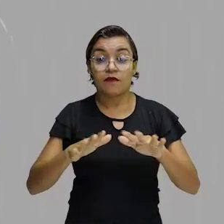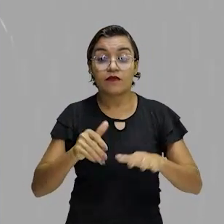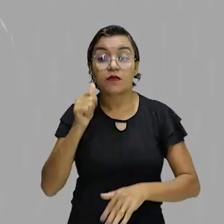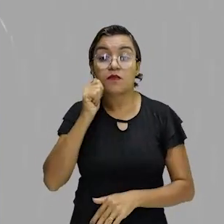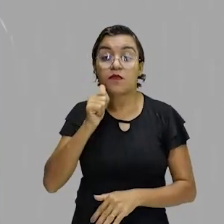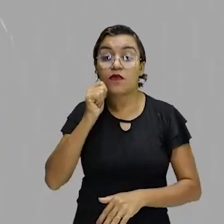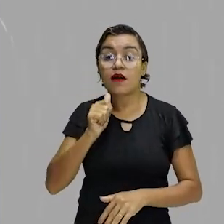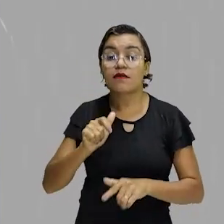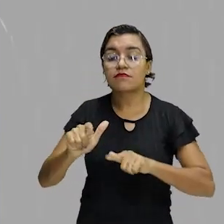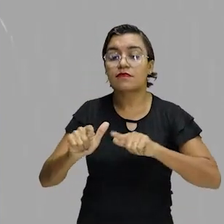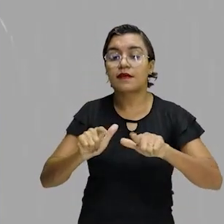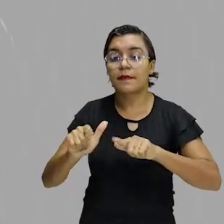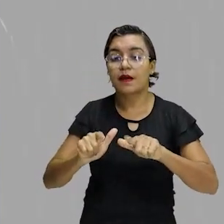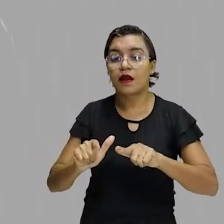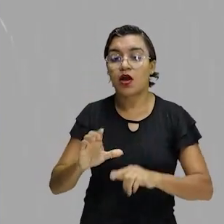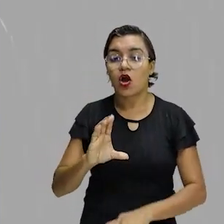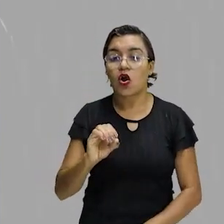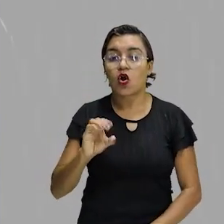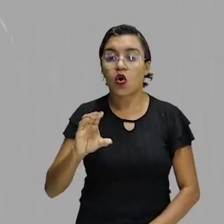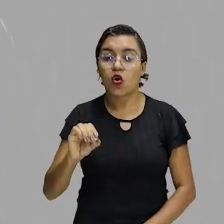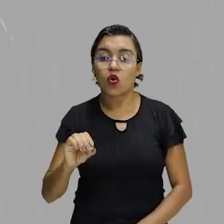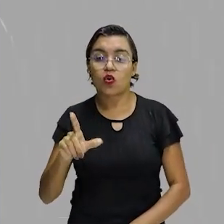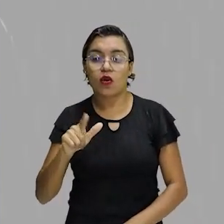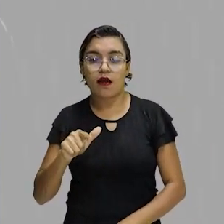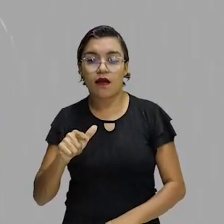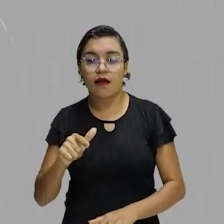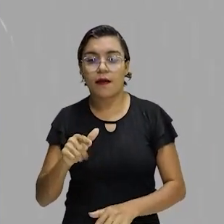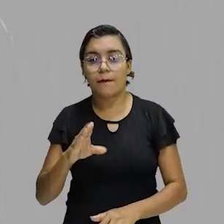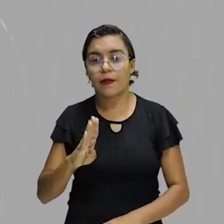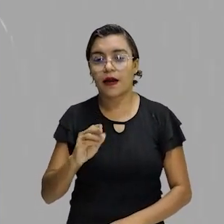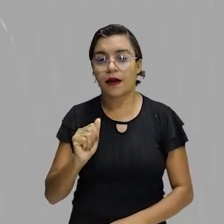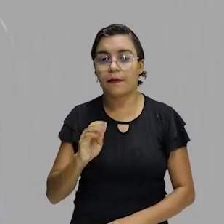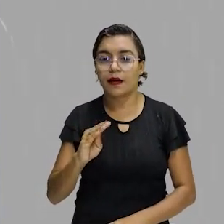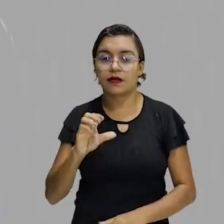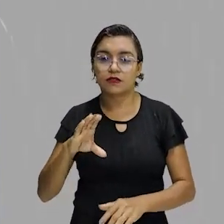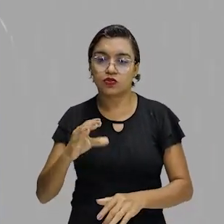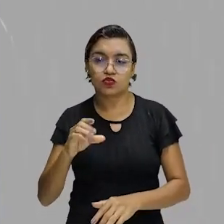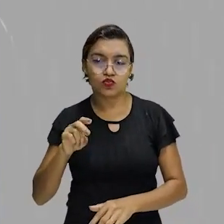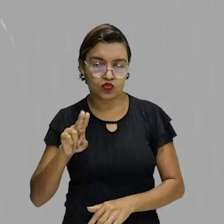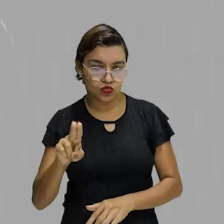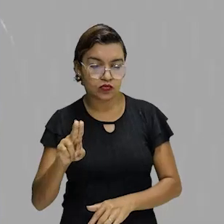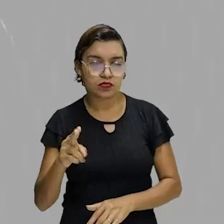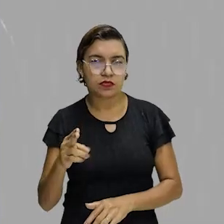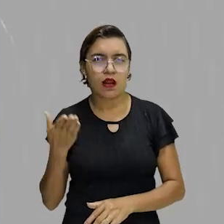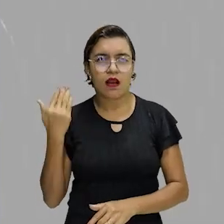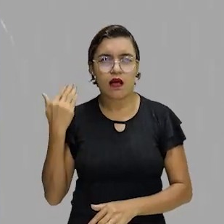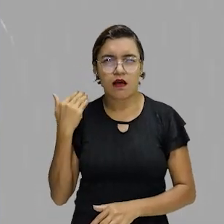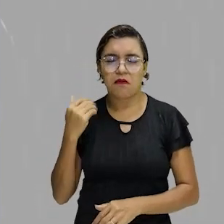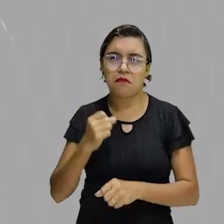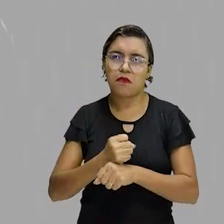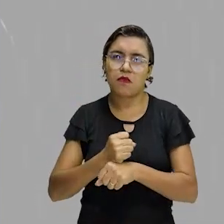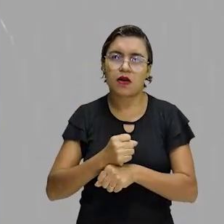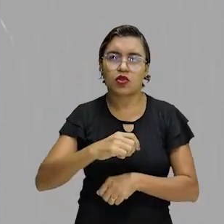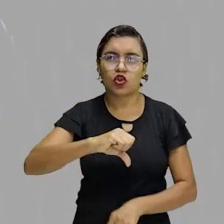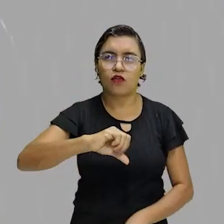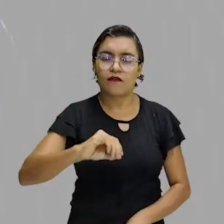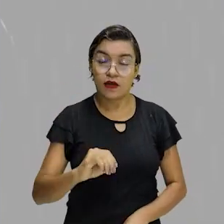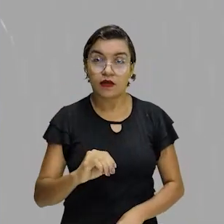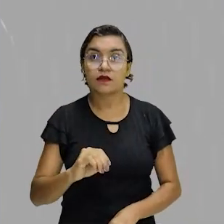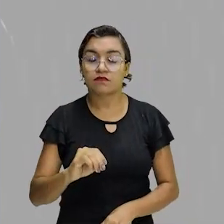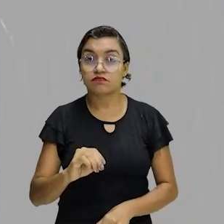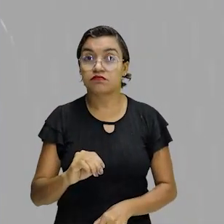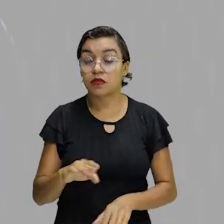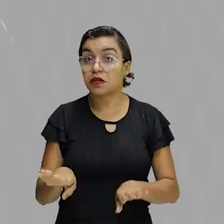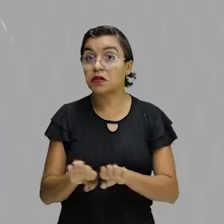muito influente, ele se tornou muito importante, sobretudo a partir do final do século passado, dos anos 90, né? E atua de maneira muito